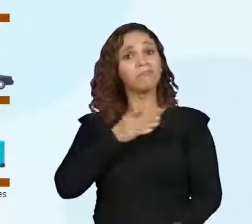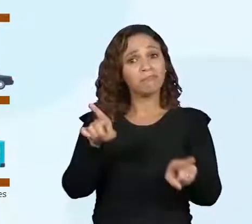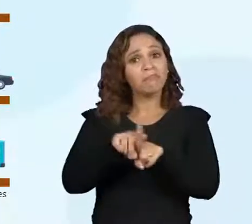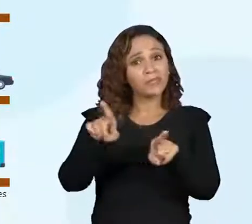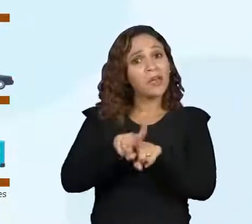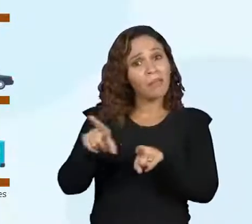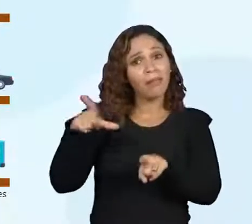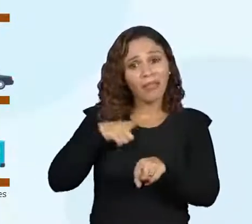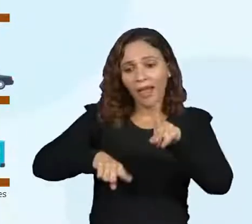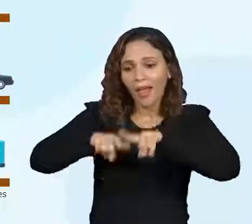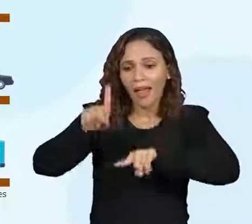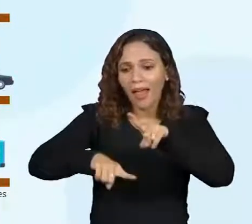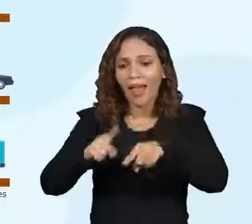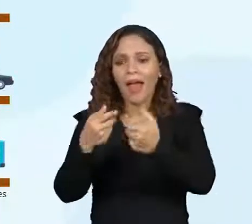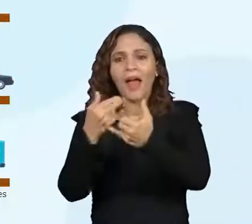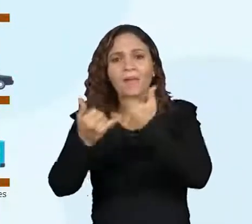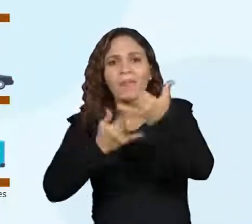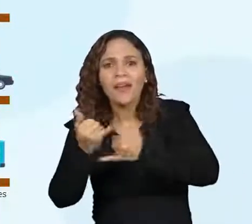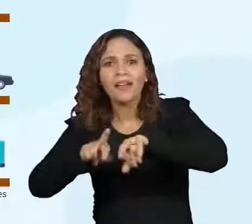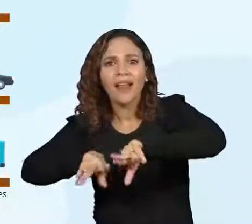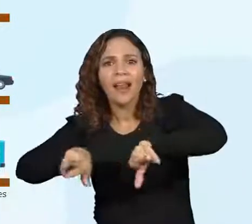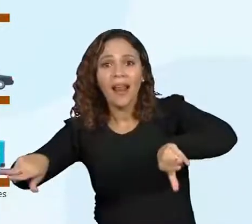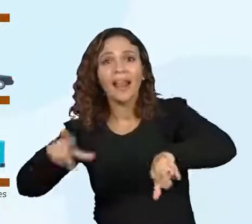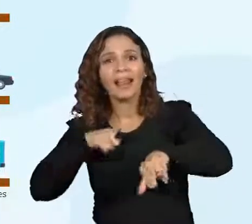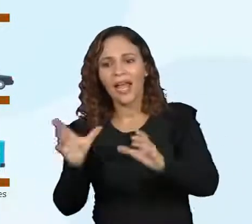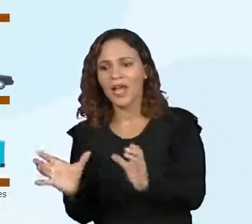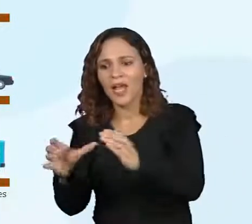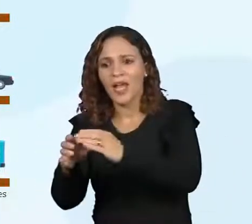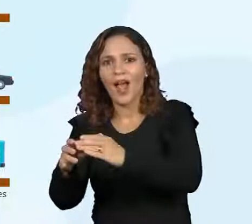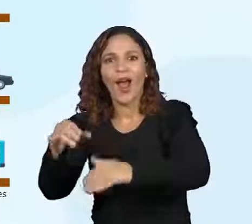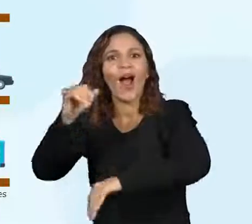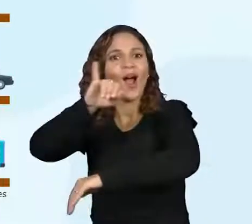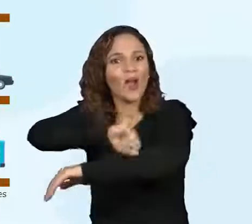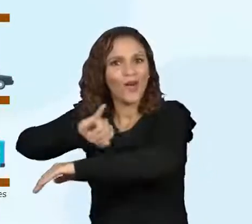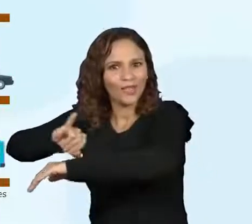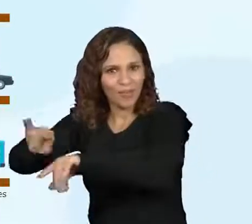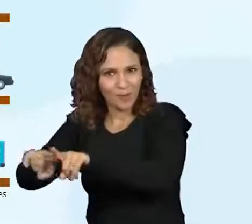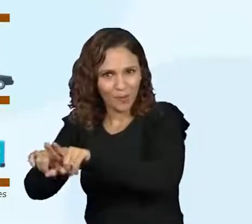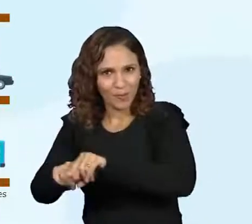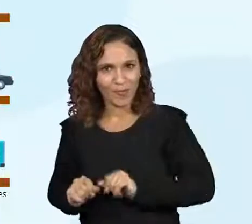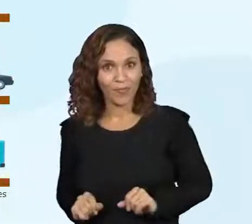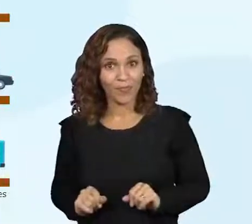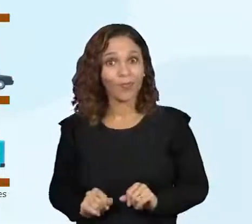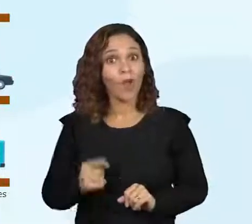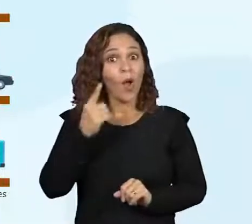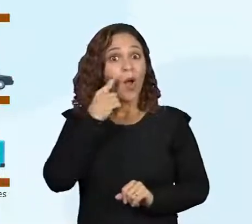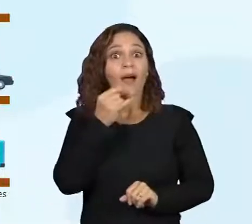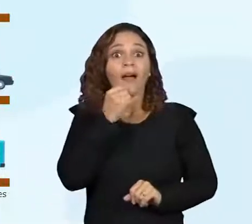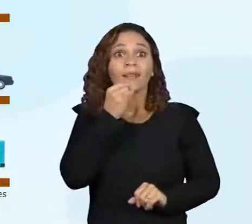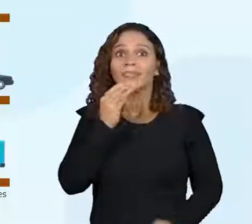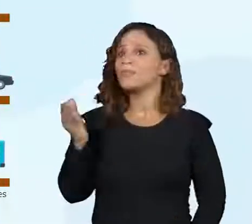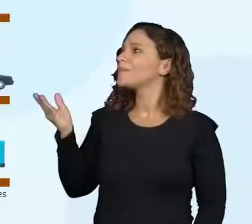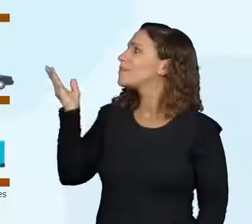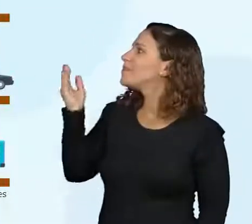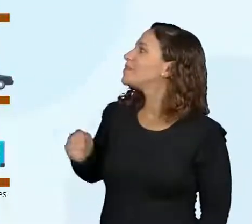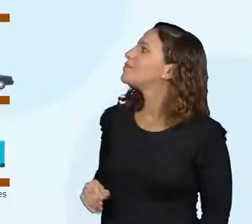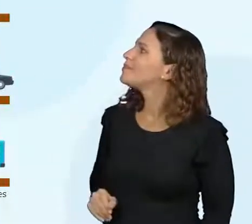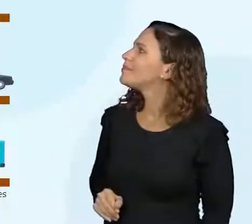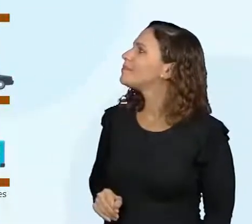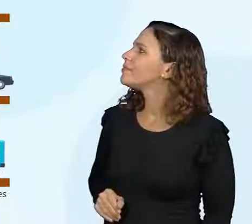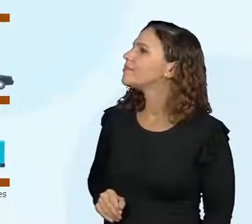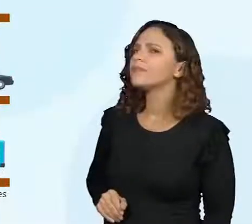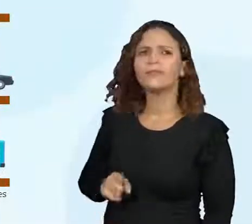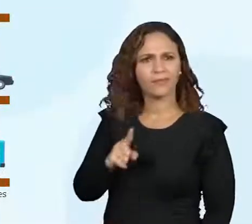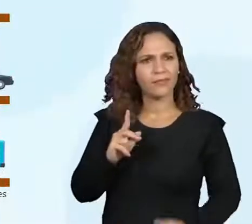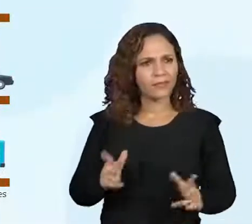colecionam brinquedos variados. Então, olha lá a coleção de carrinhos do Otávio. E vocês estão vendo